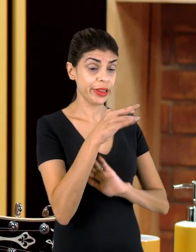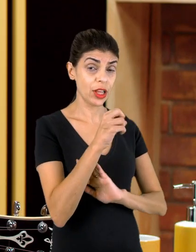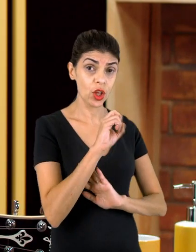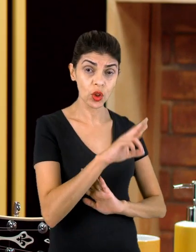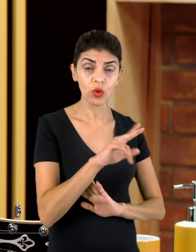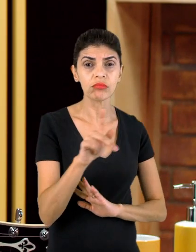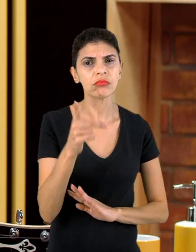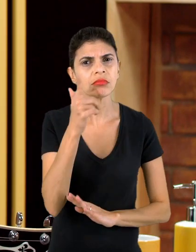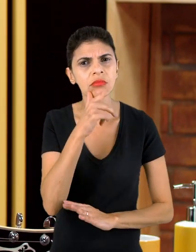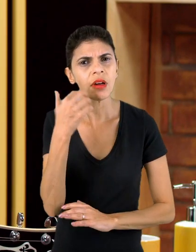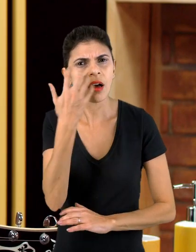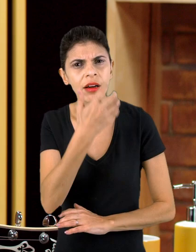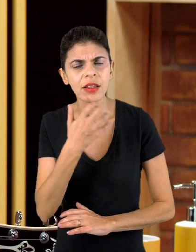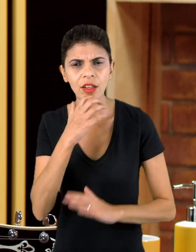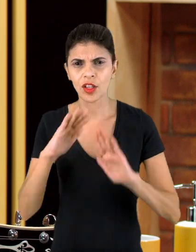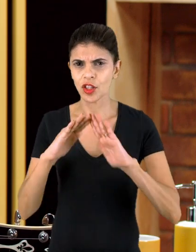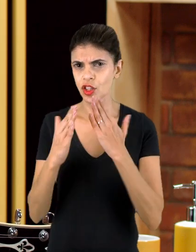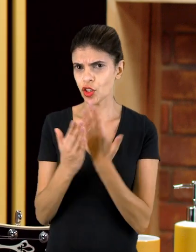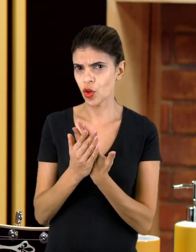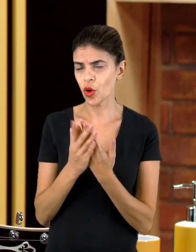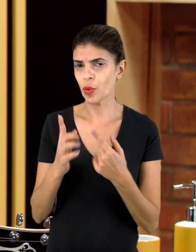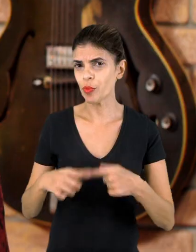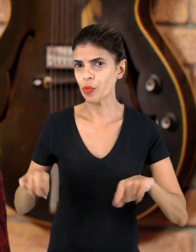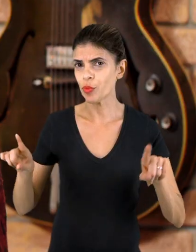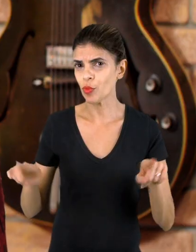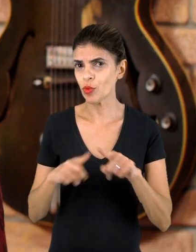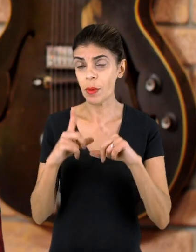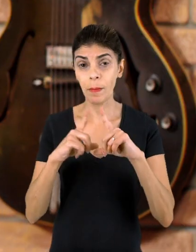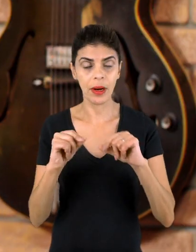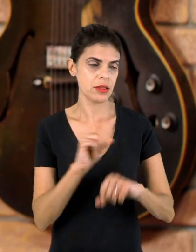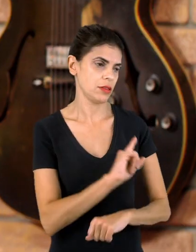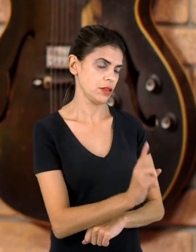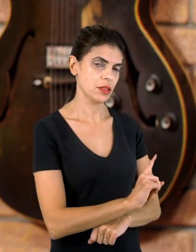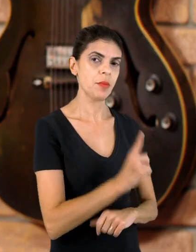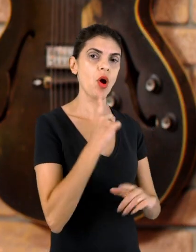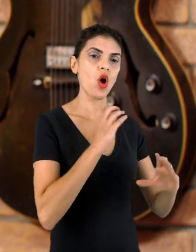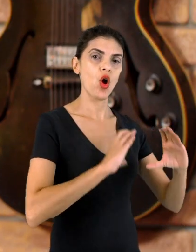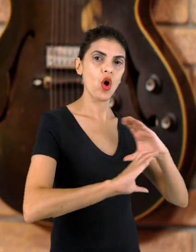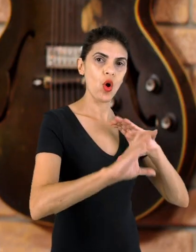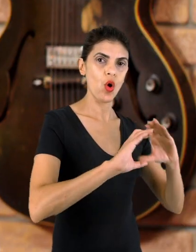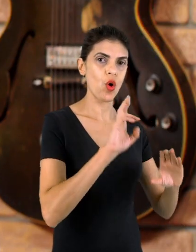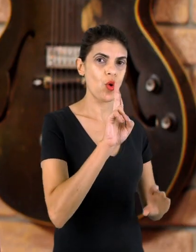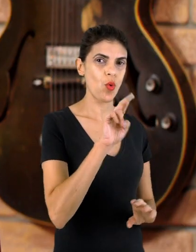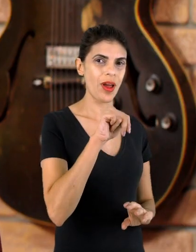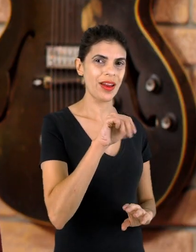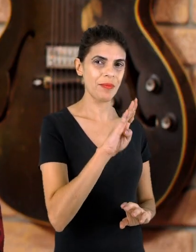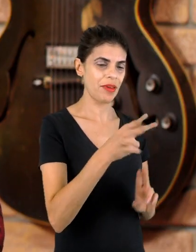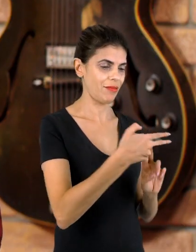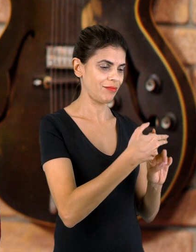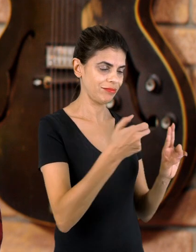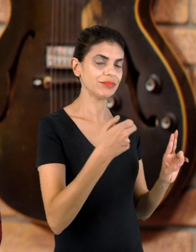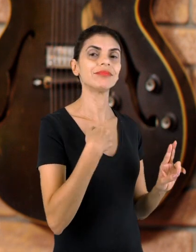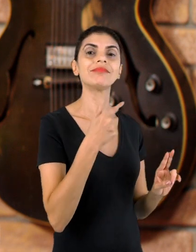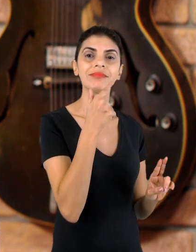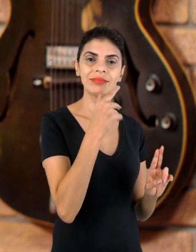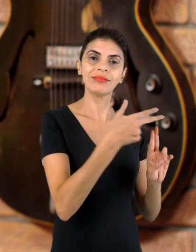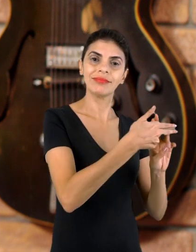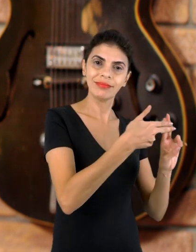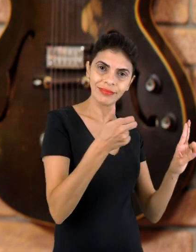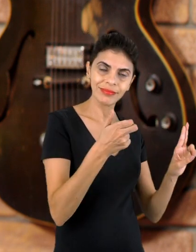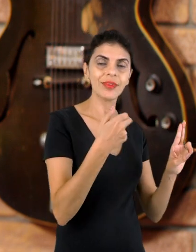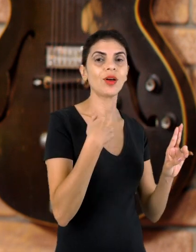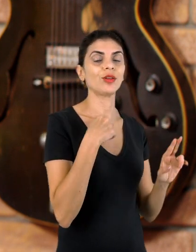soprano. Você chegou a cantar no coral da Escola de Música de Brasília, não? Da Escola de Música, não. Ah. Mas do Coro Sinfônico da UNB, sim. Ah, sim. Então, eu era soprano